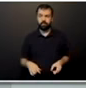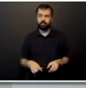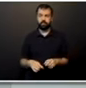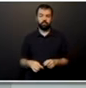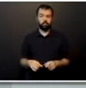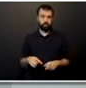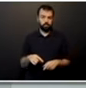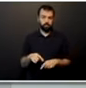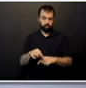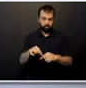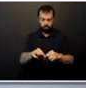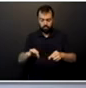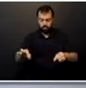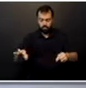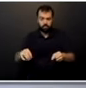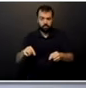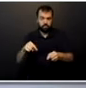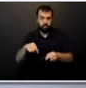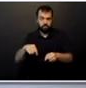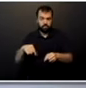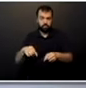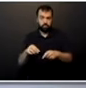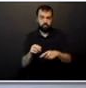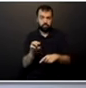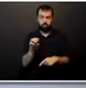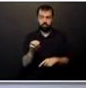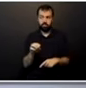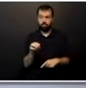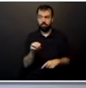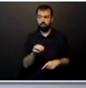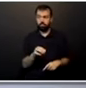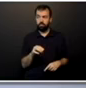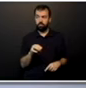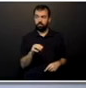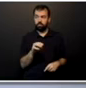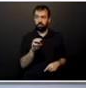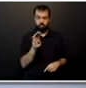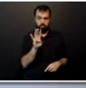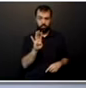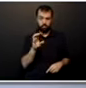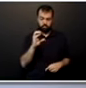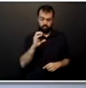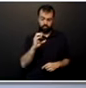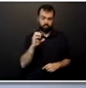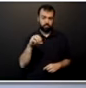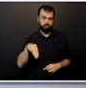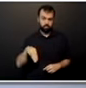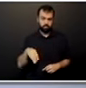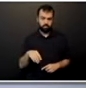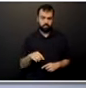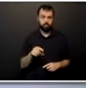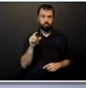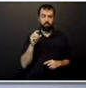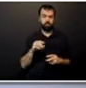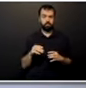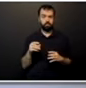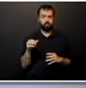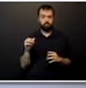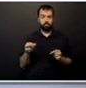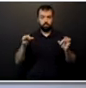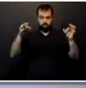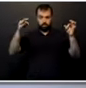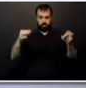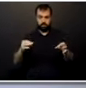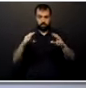no desenho equivale a cinco metros no real a representação ficou com